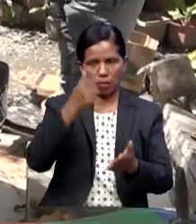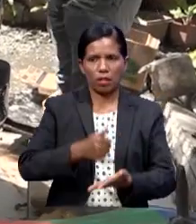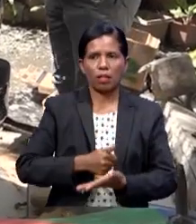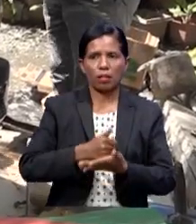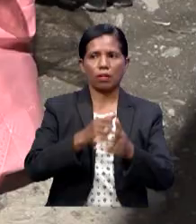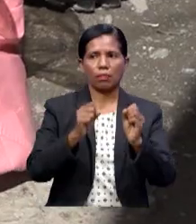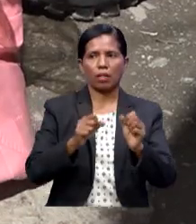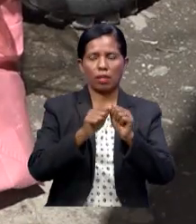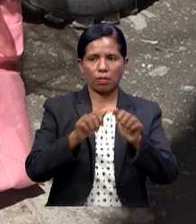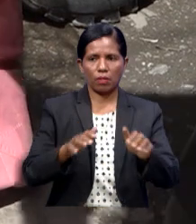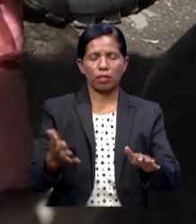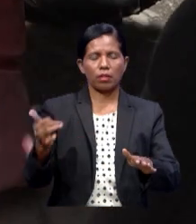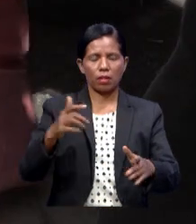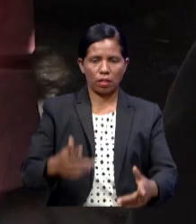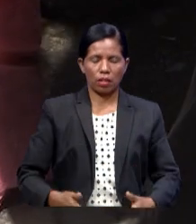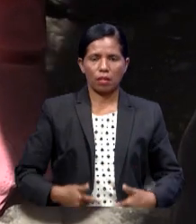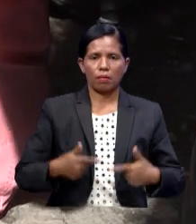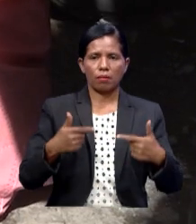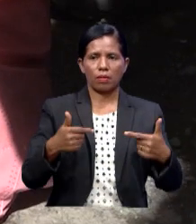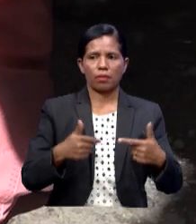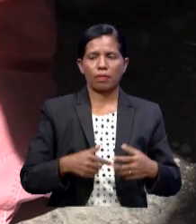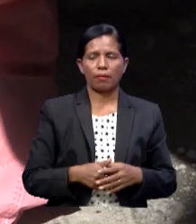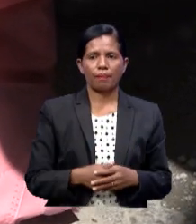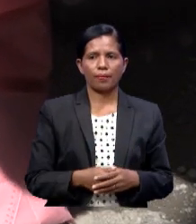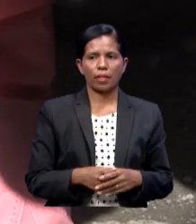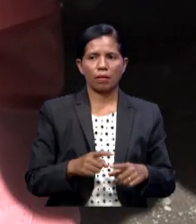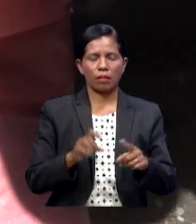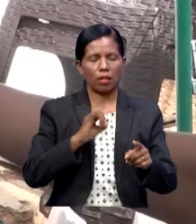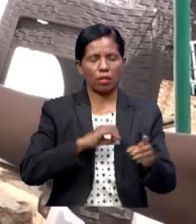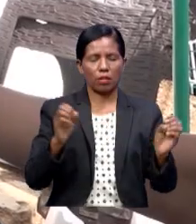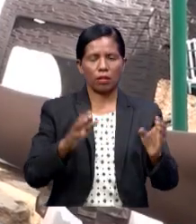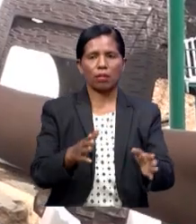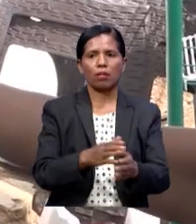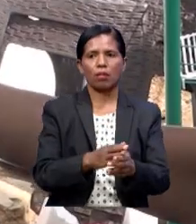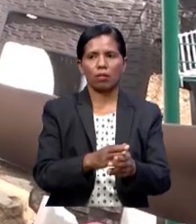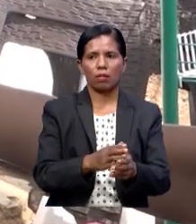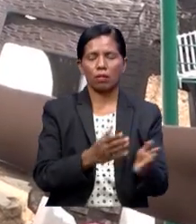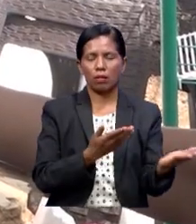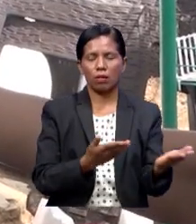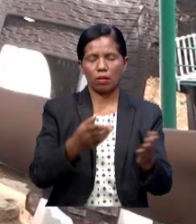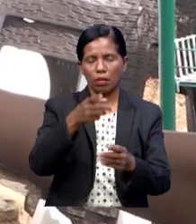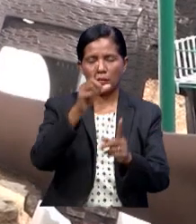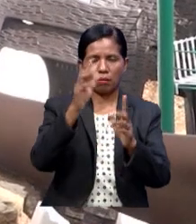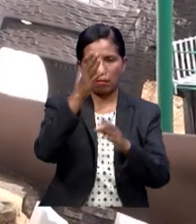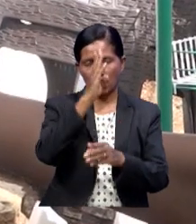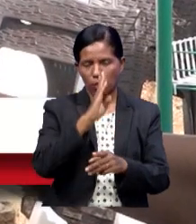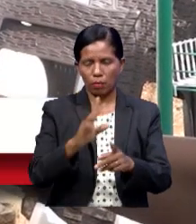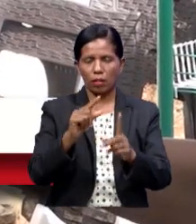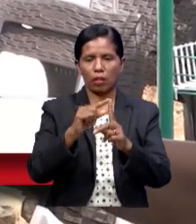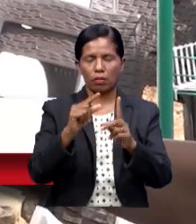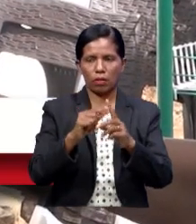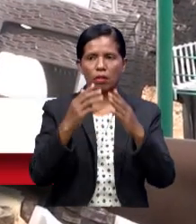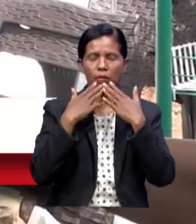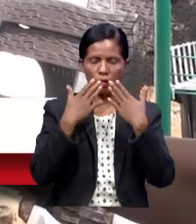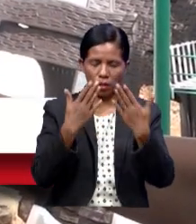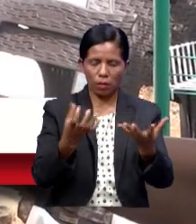bele hakman ona sira ne moris mai be haula lor bache le haula lor maroma ko maroma klifuan ho obrigado barak ba